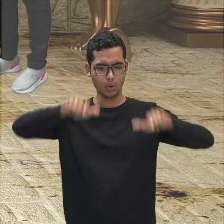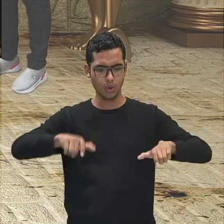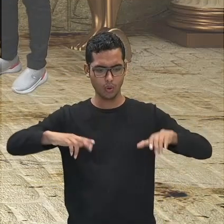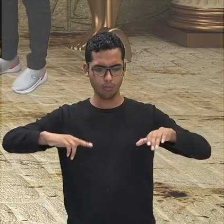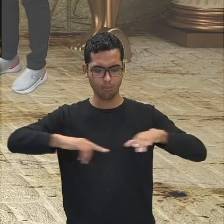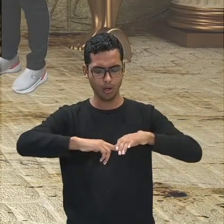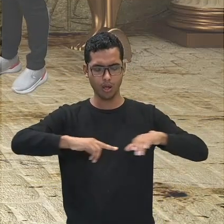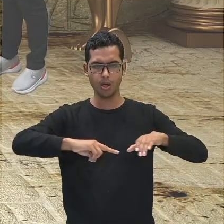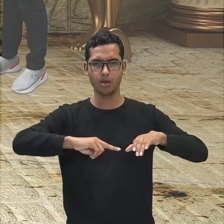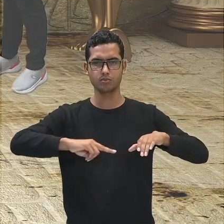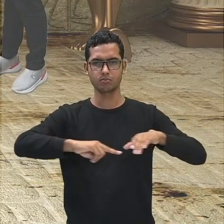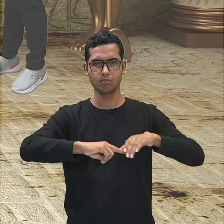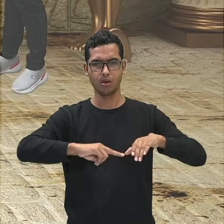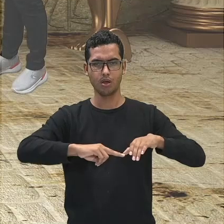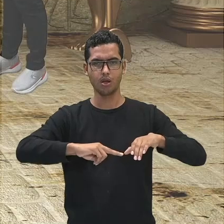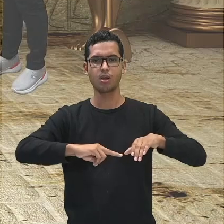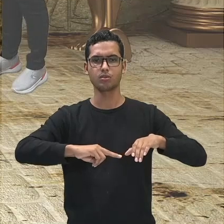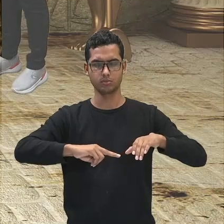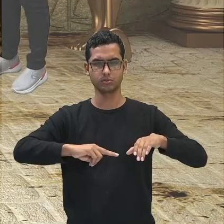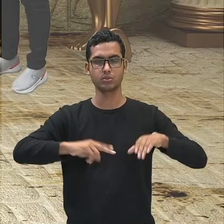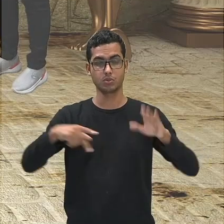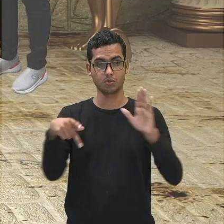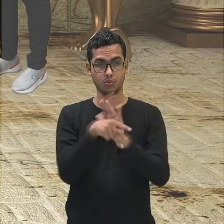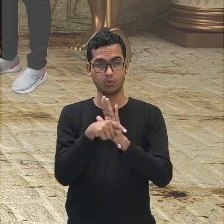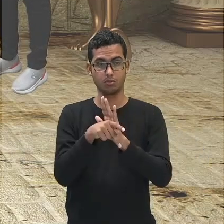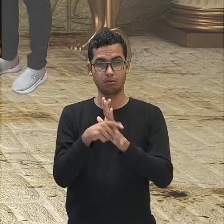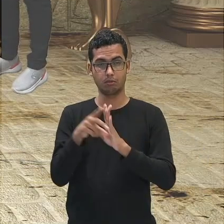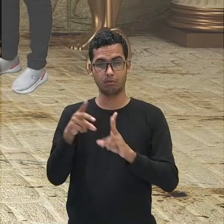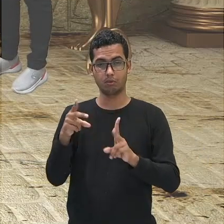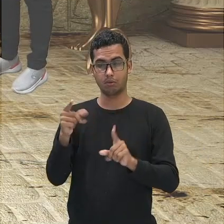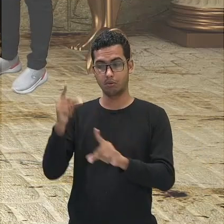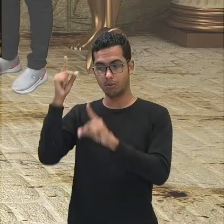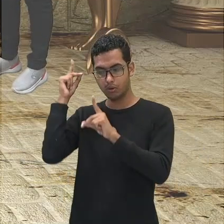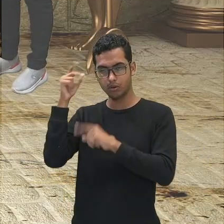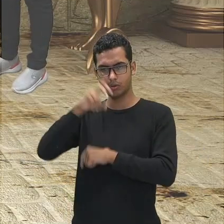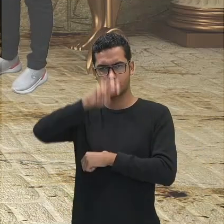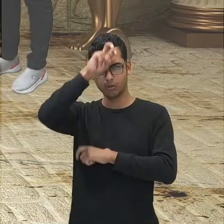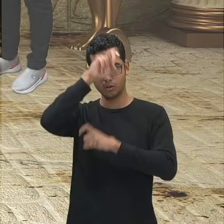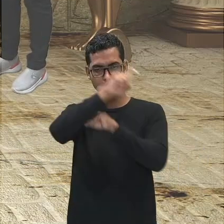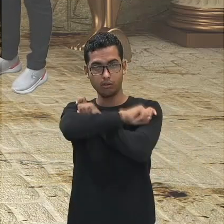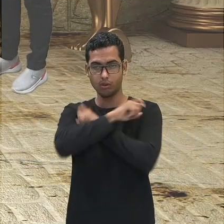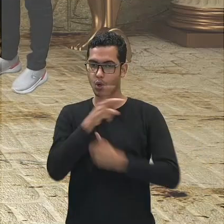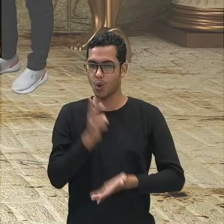continuam em ótimas condições até hoje.